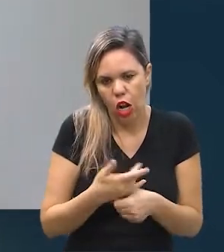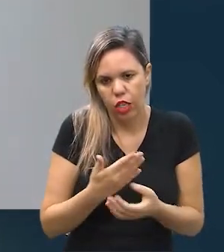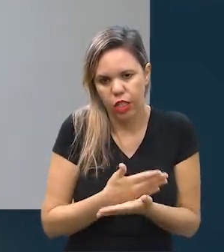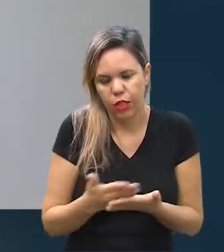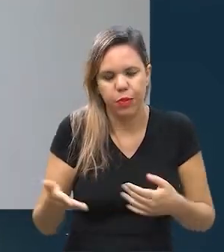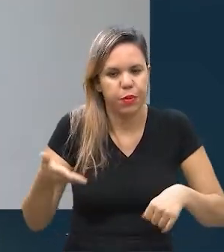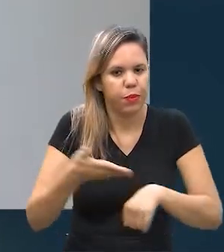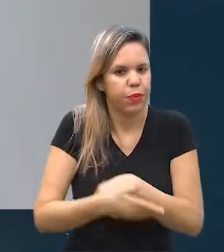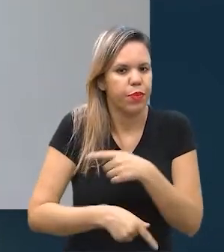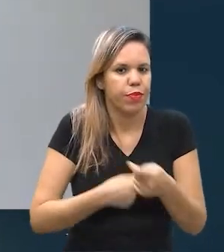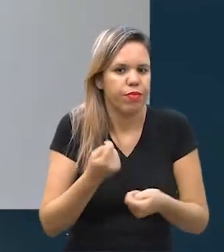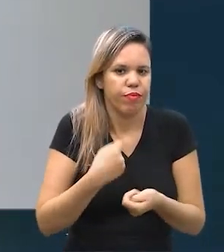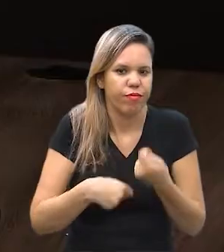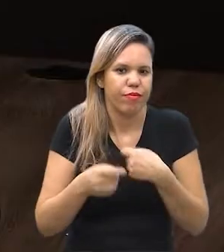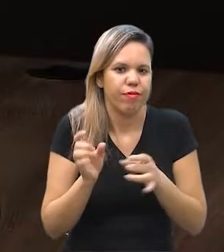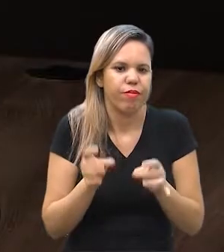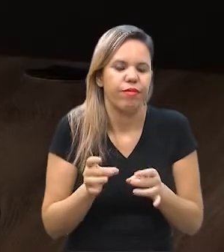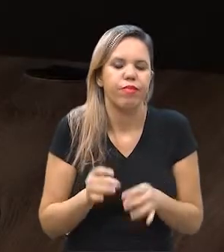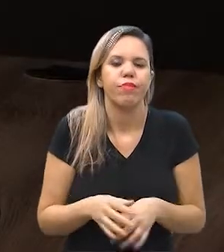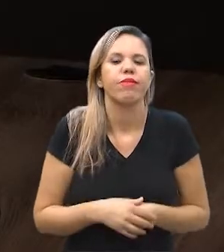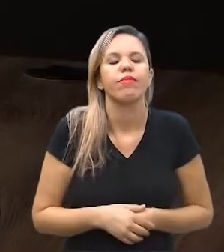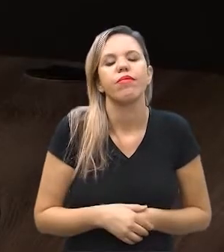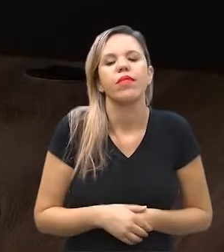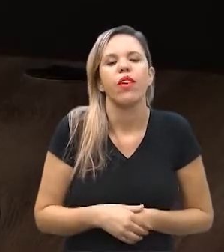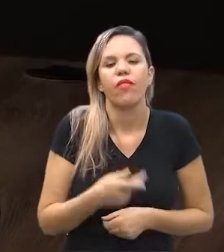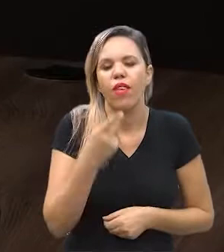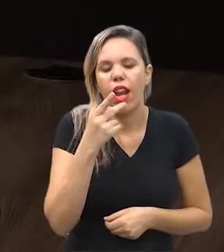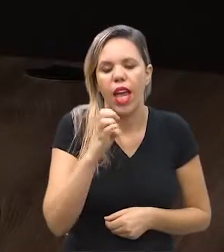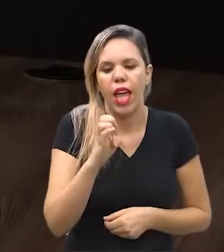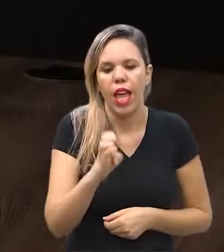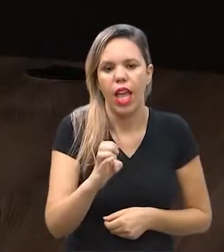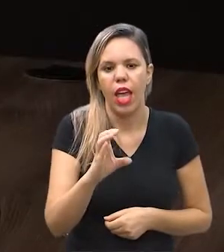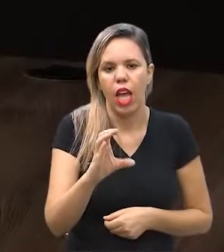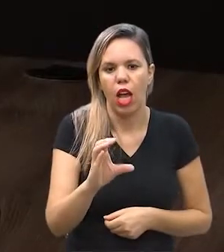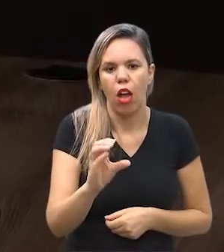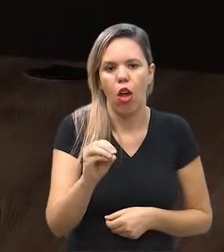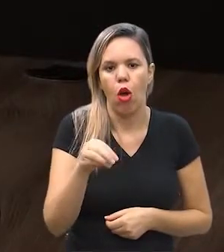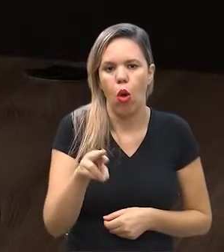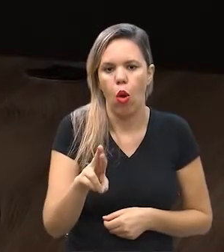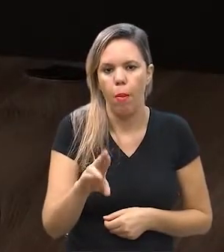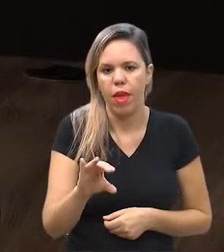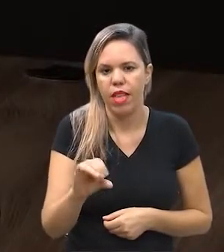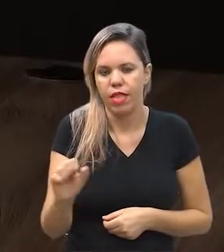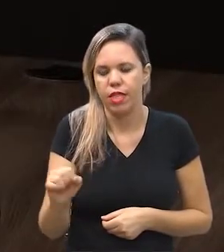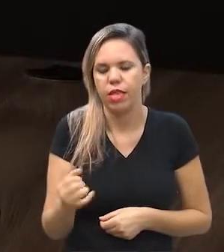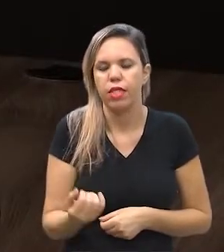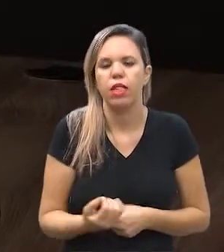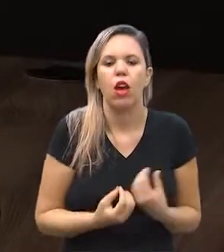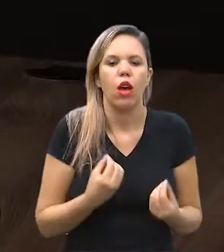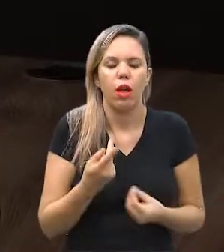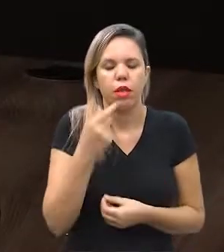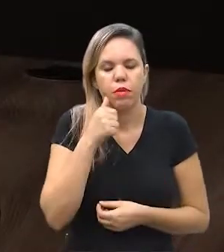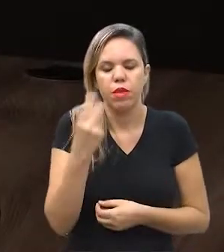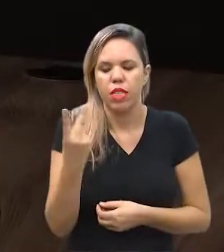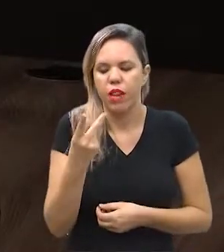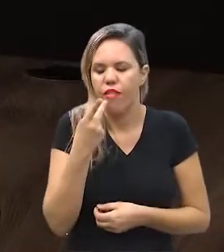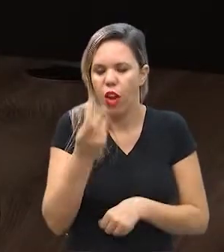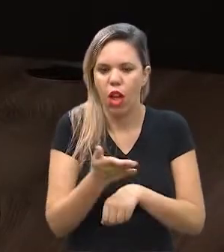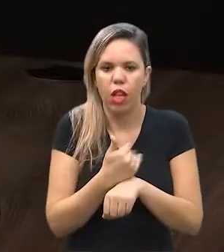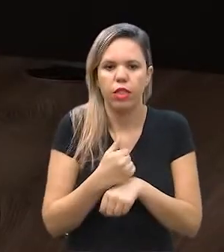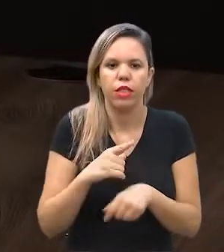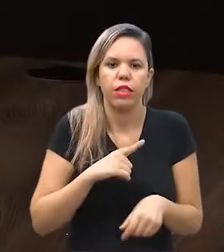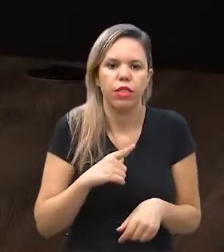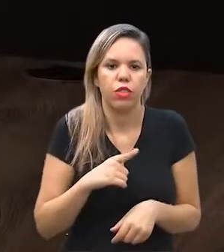entrar nessa onda do e-commerce. Quando a gente fala no e-commerce, as meninas que nós conversamos no bloco anterior, elas têm